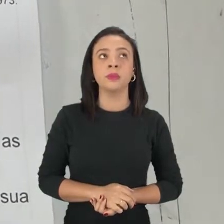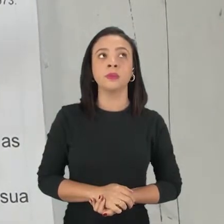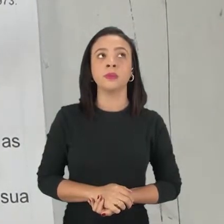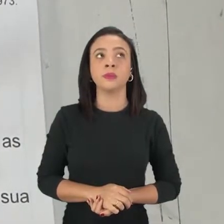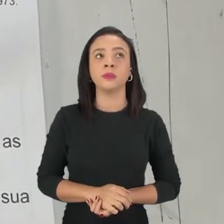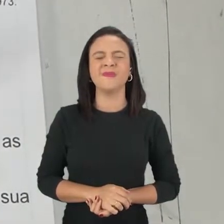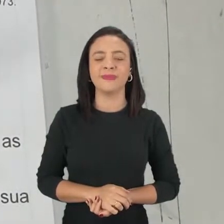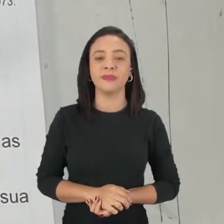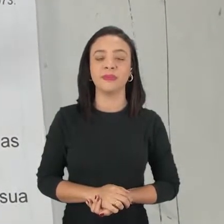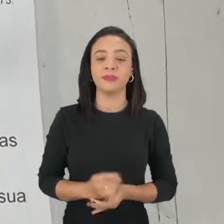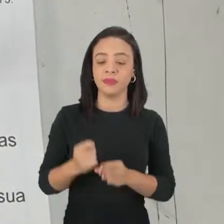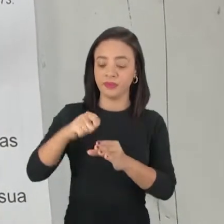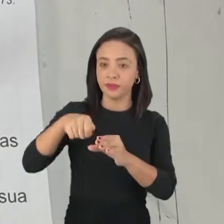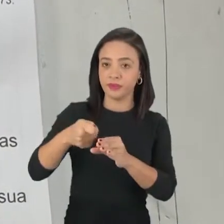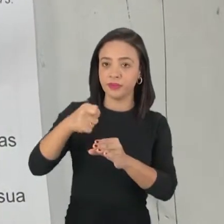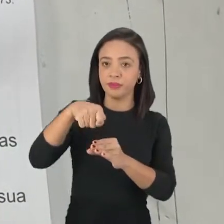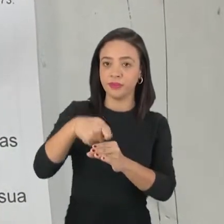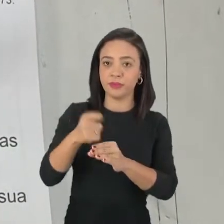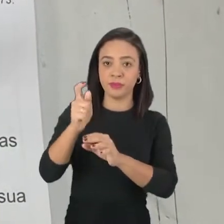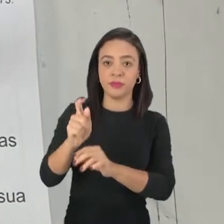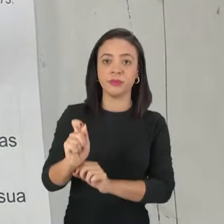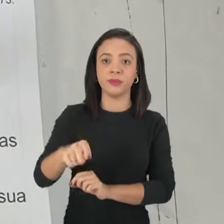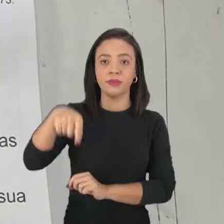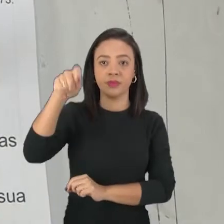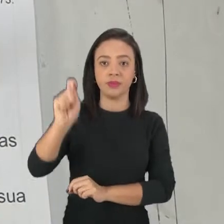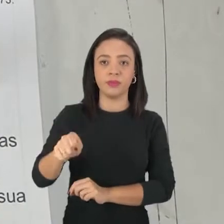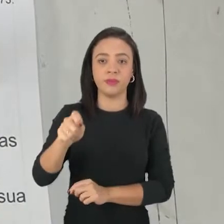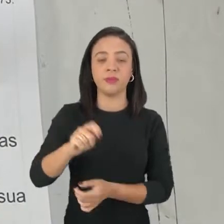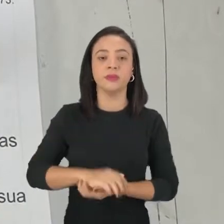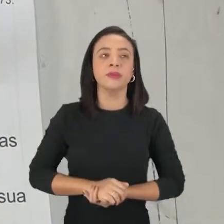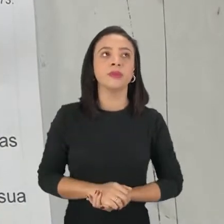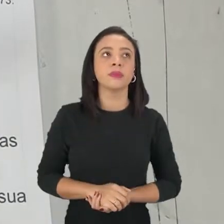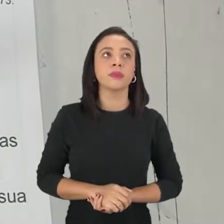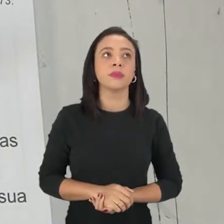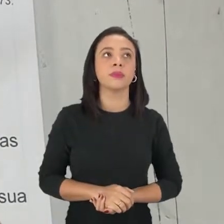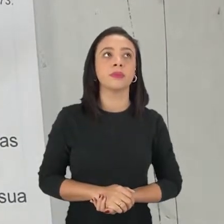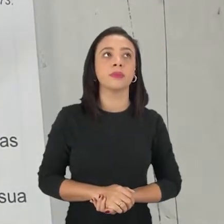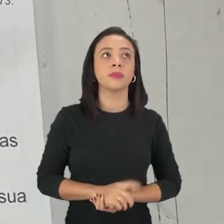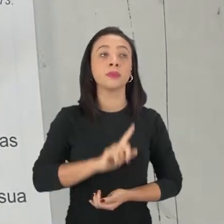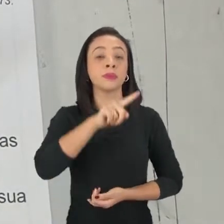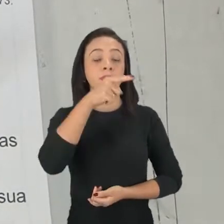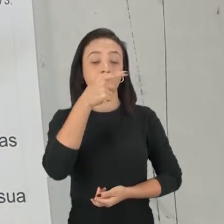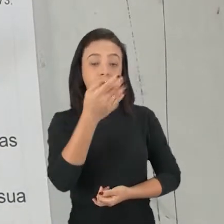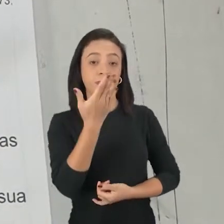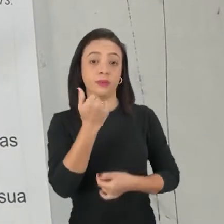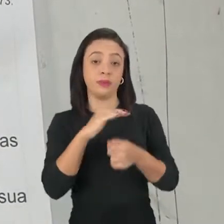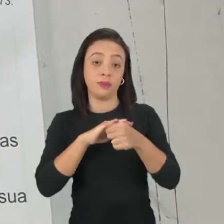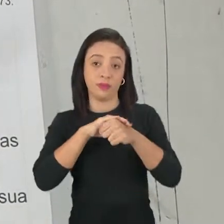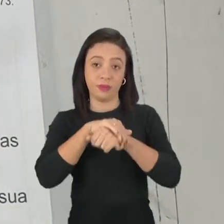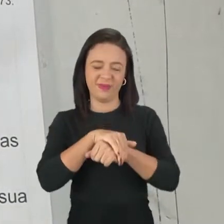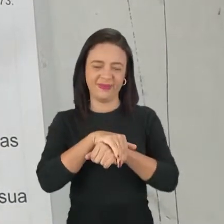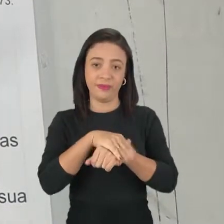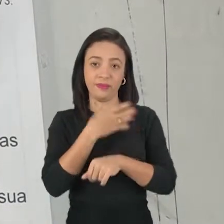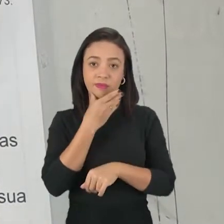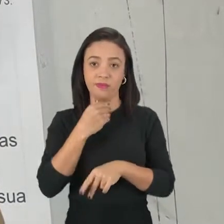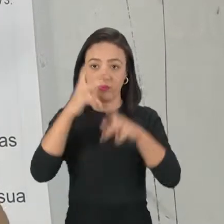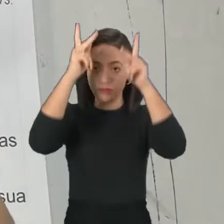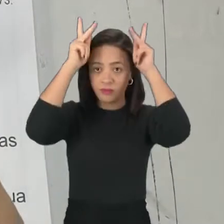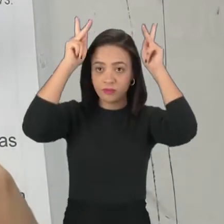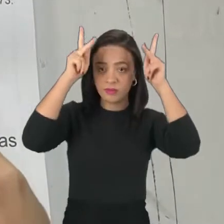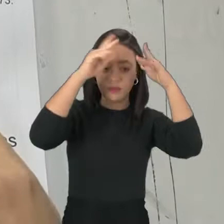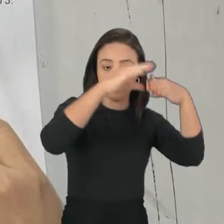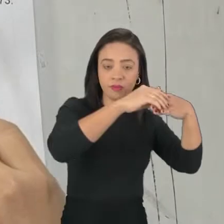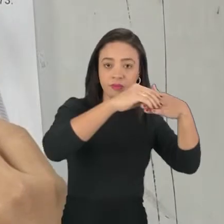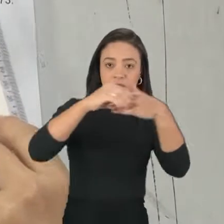conta a costureira das fases começa aqui uma Depois do jantar o príncipe levou o